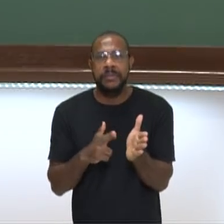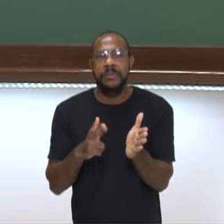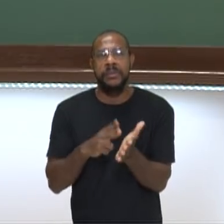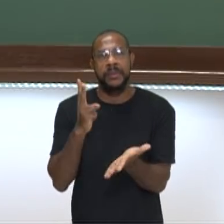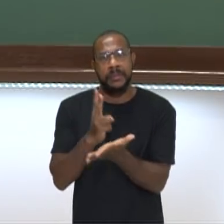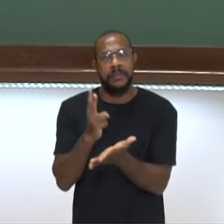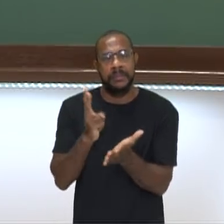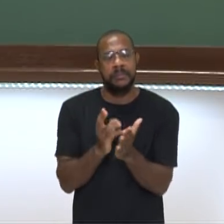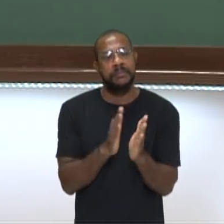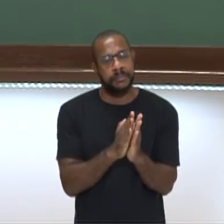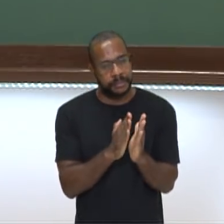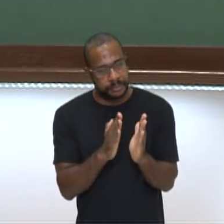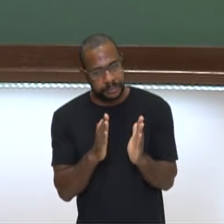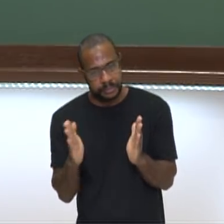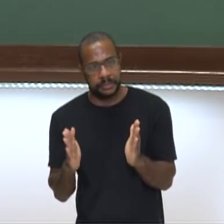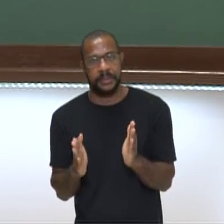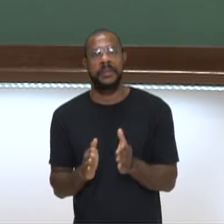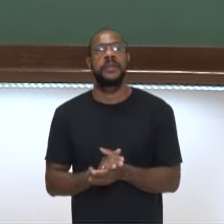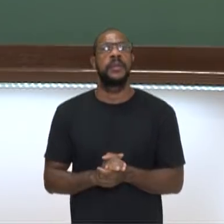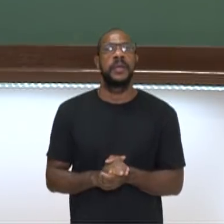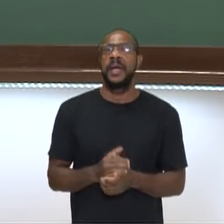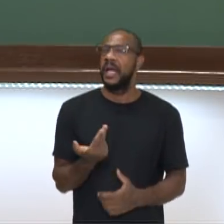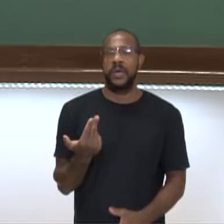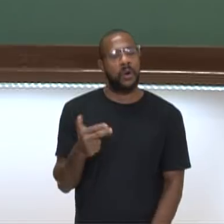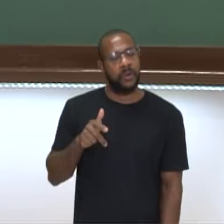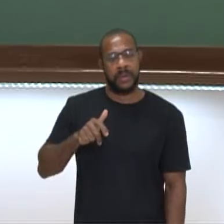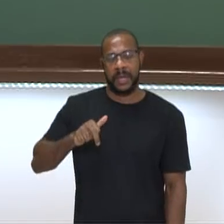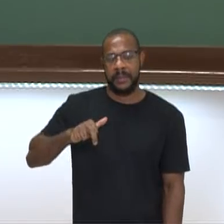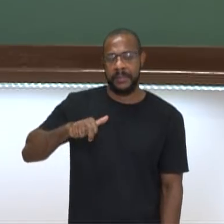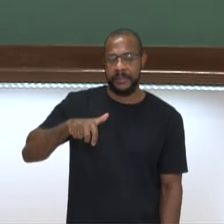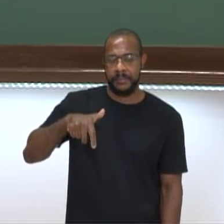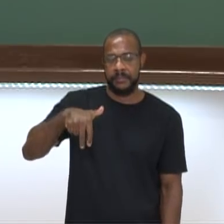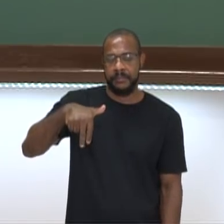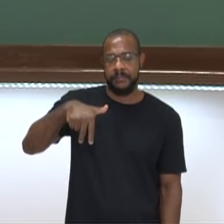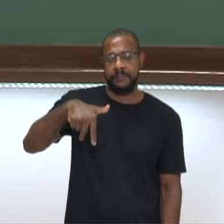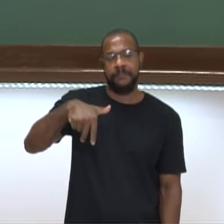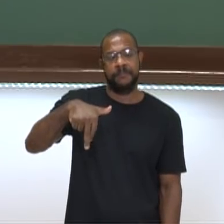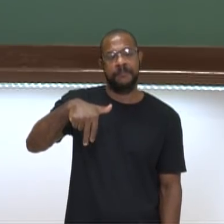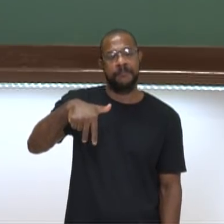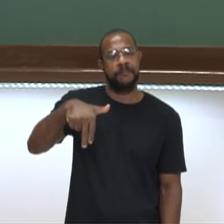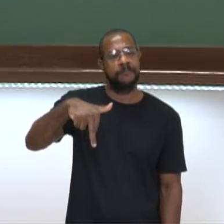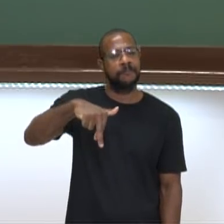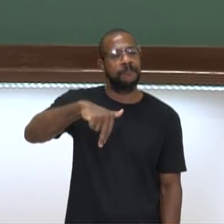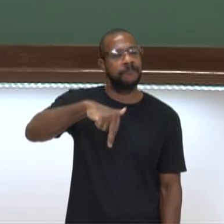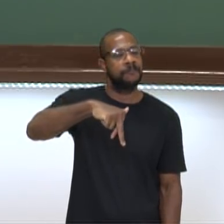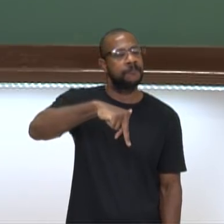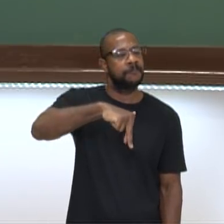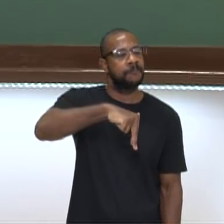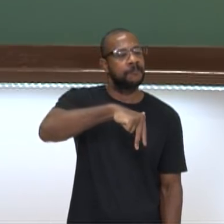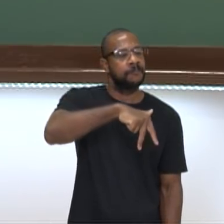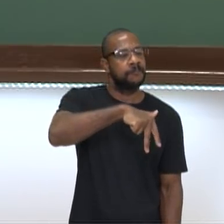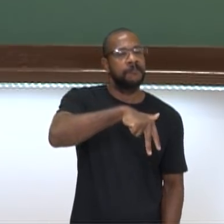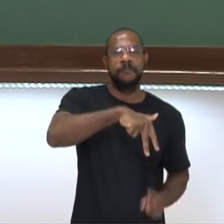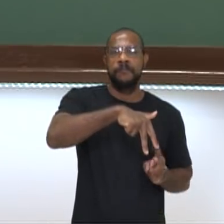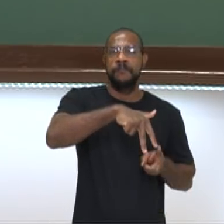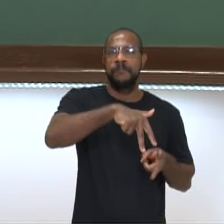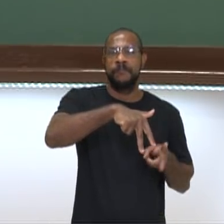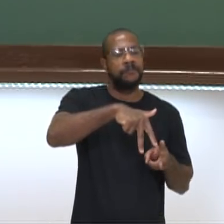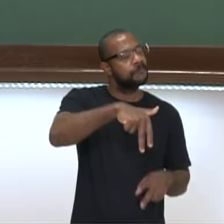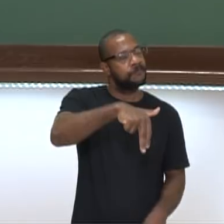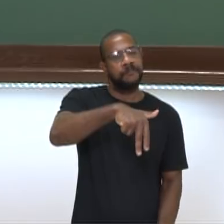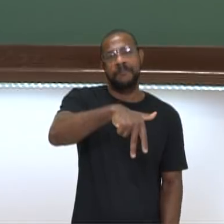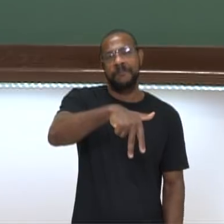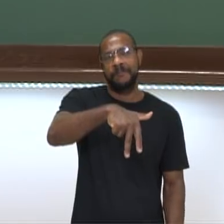toda a música, tá? Como uma caminhada. Quando eu começo uma caminhada, né, a minha tendência é manter durante